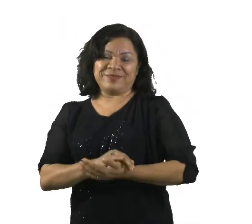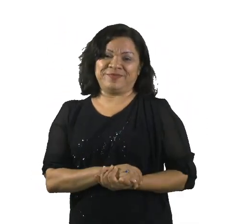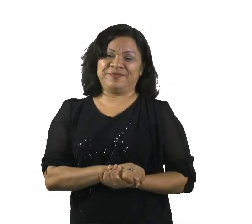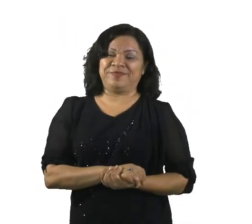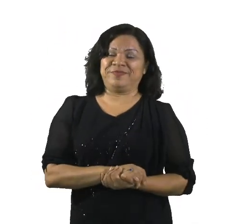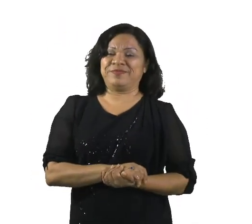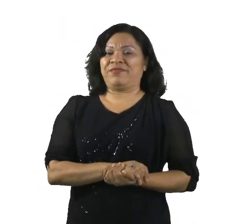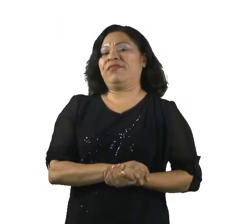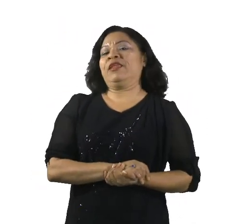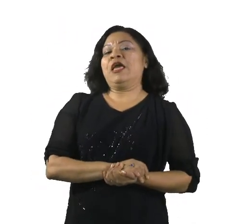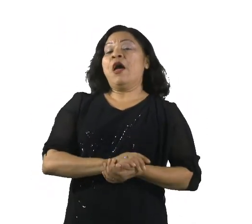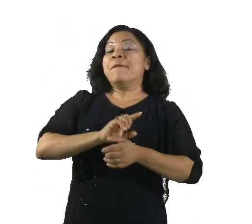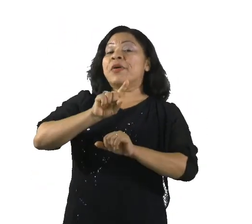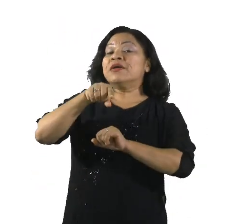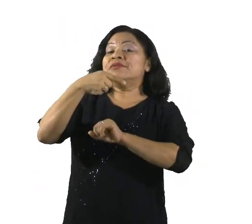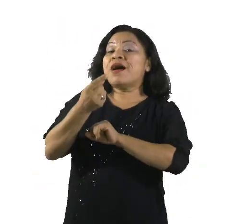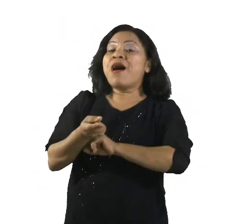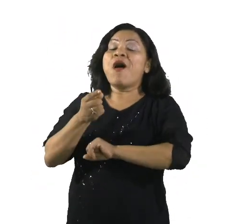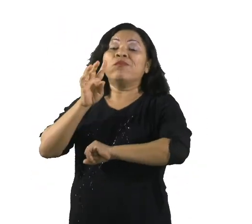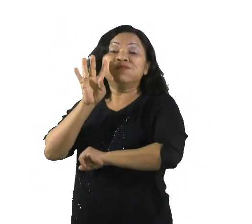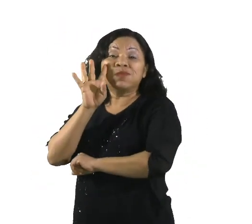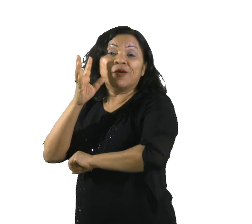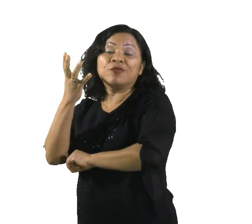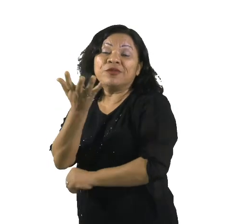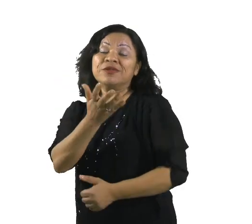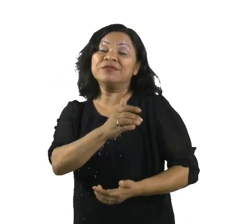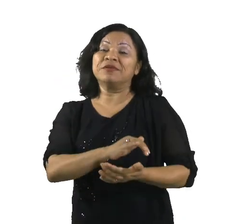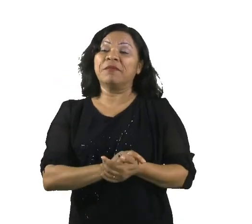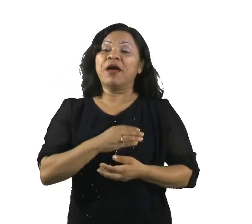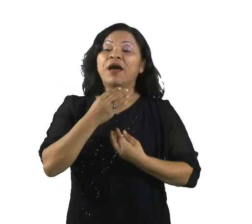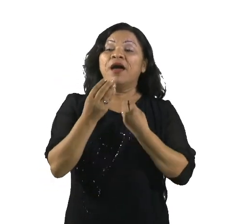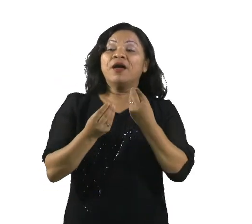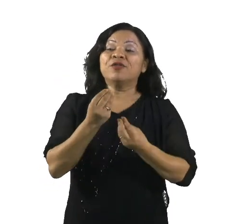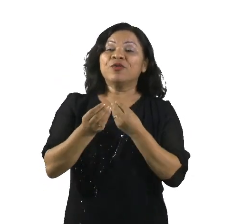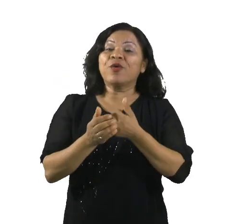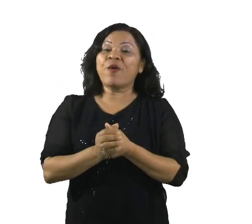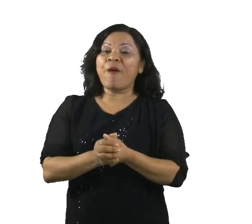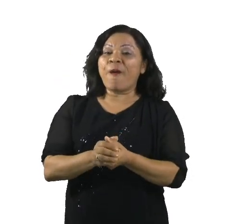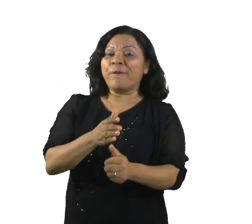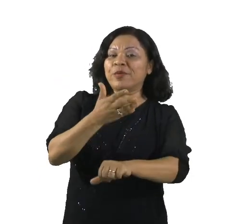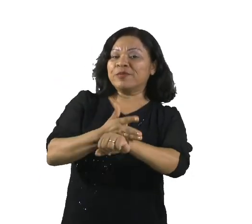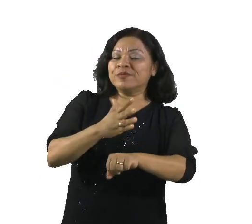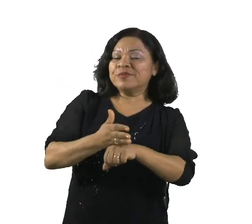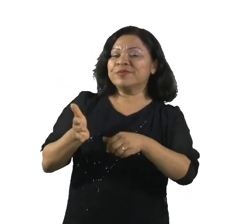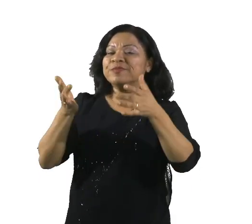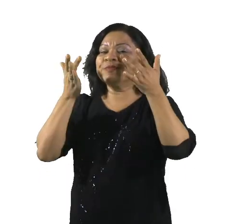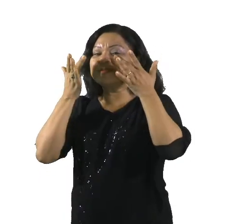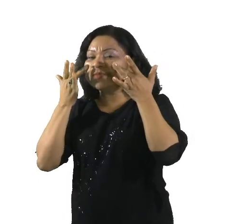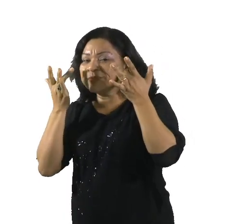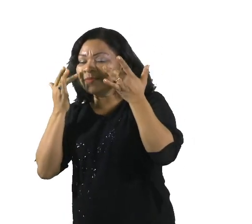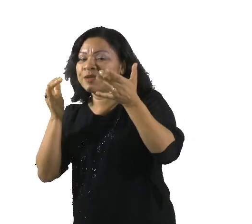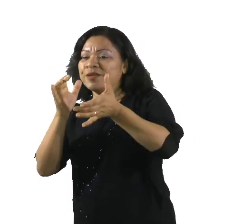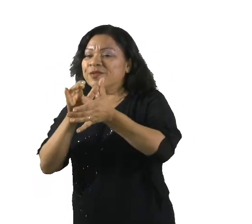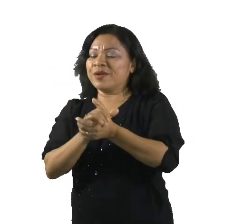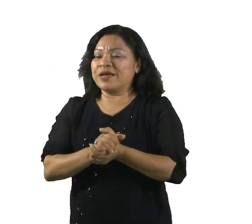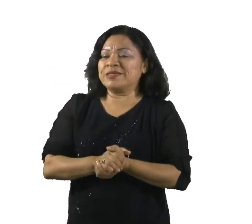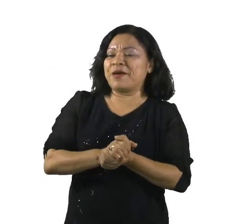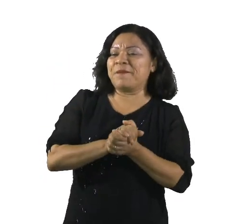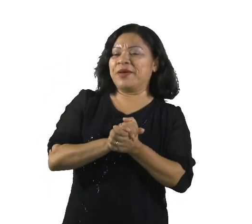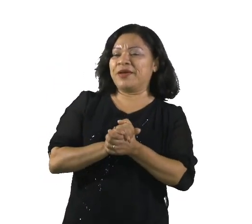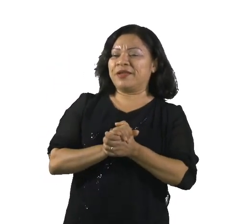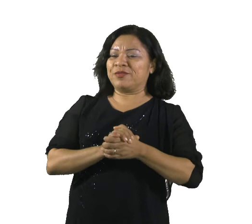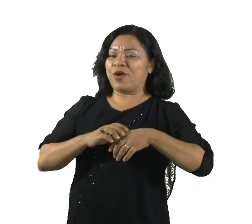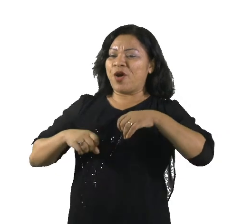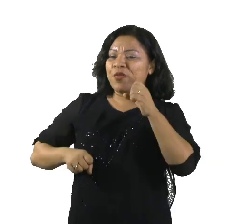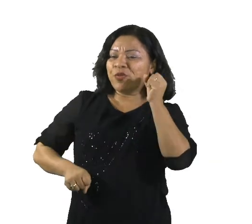outros acontecimentos paralelos também, como o ensaio de uma encenação de uma peça para o casamento do herói grego Teseu e Hipólita. E